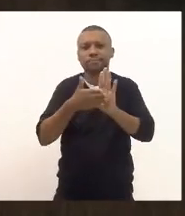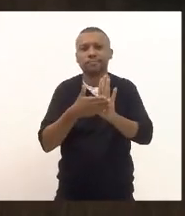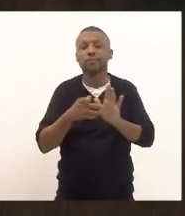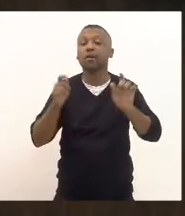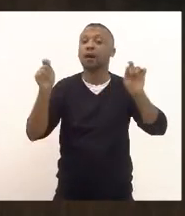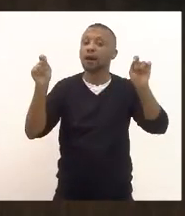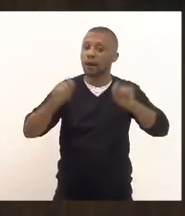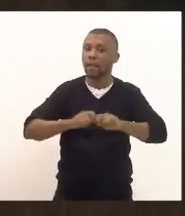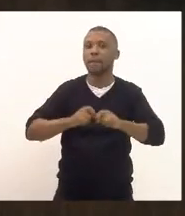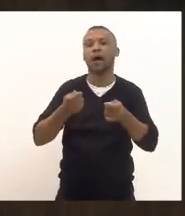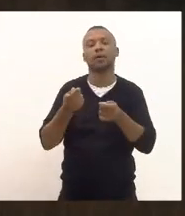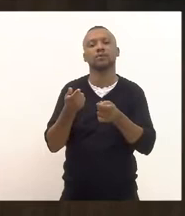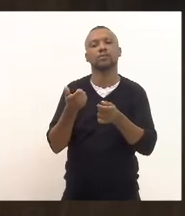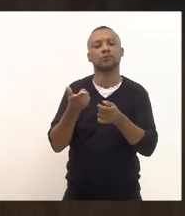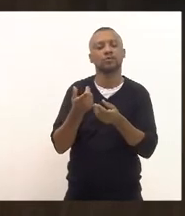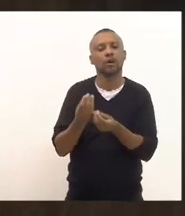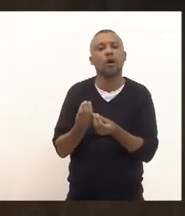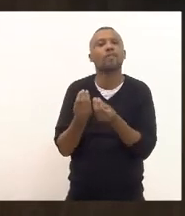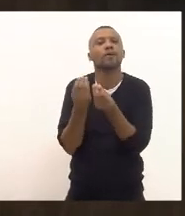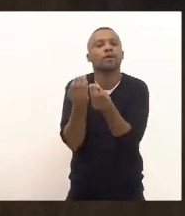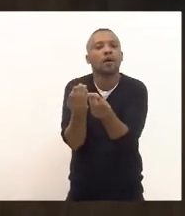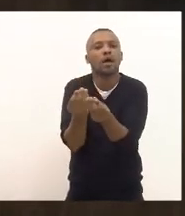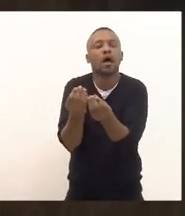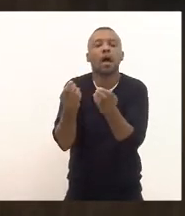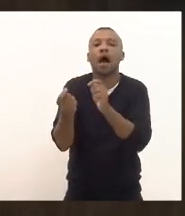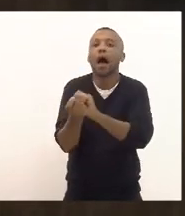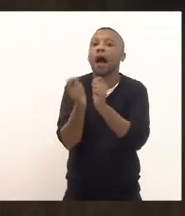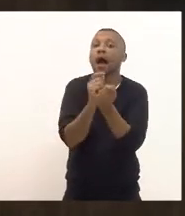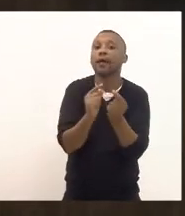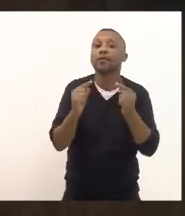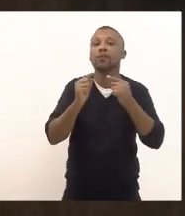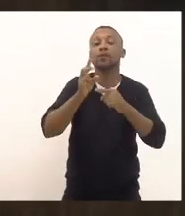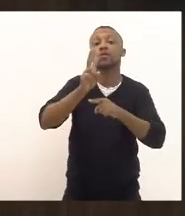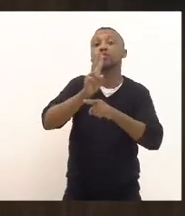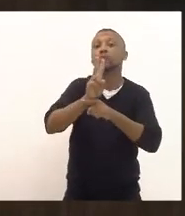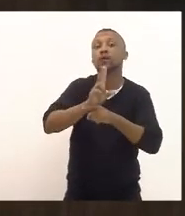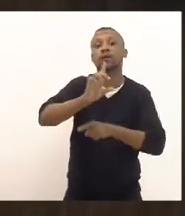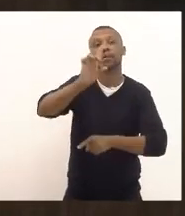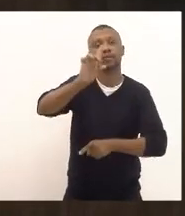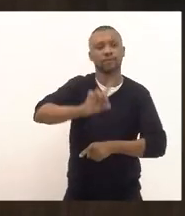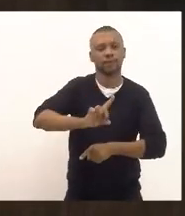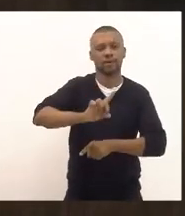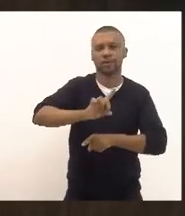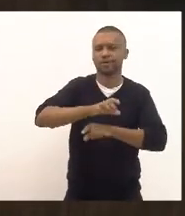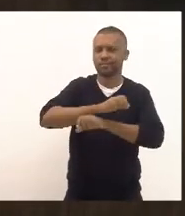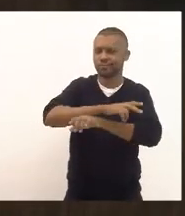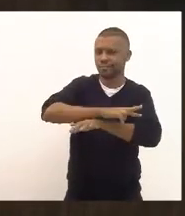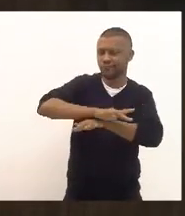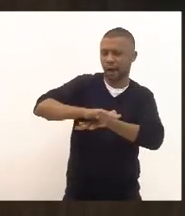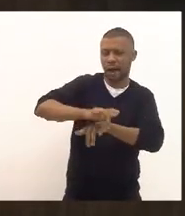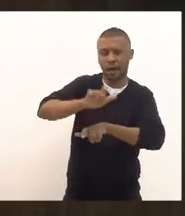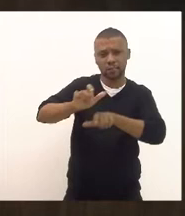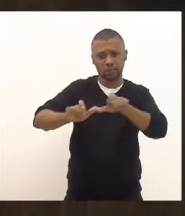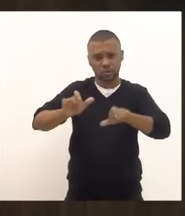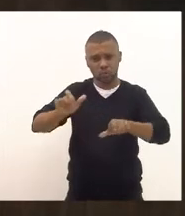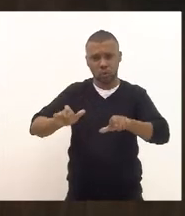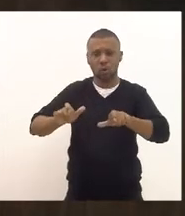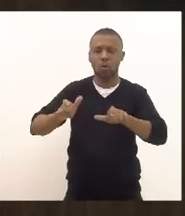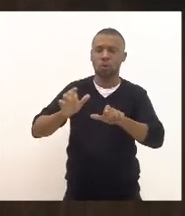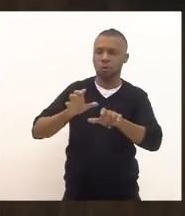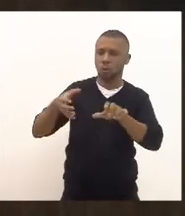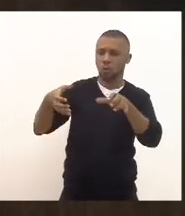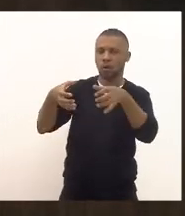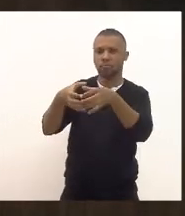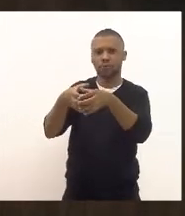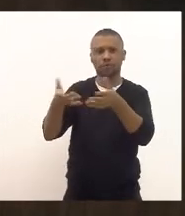capazes de propiciar à adequada tutela dos direitos difusos coletivos ou individuais homogêneos